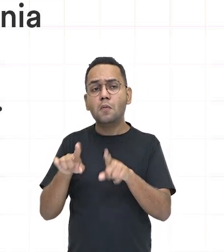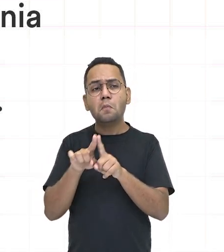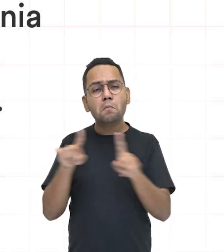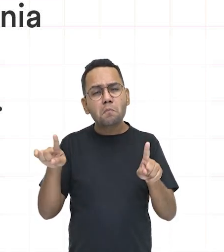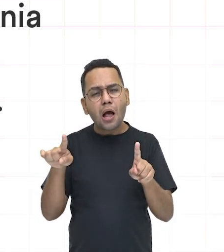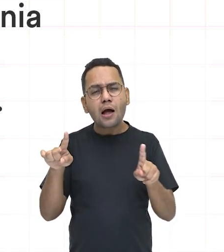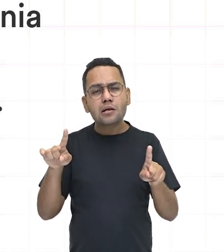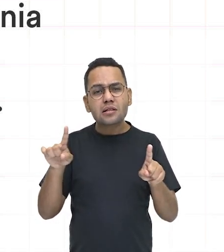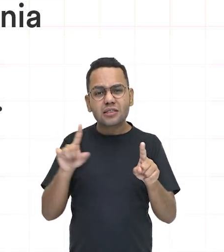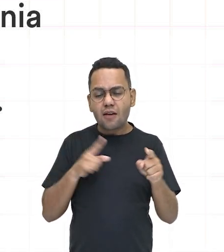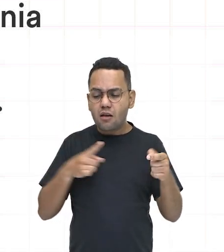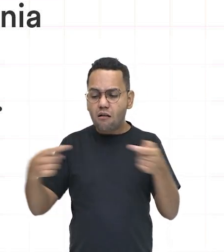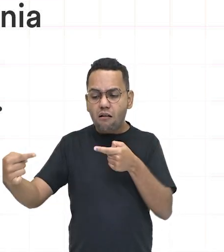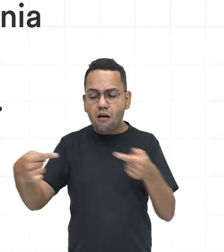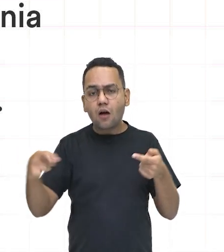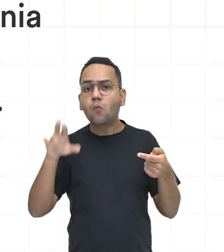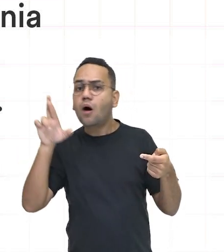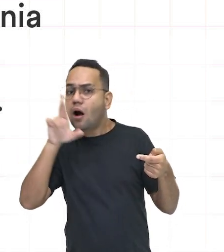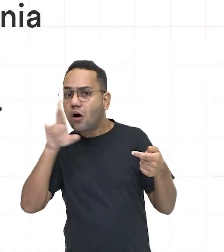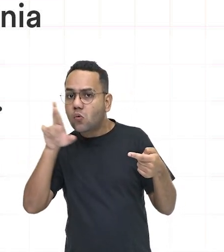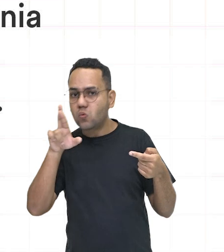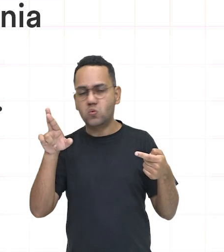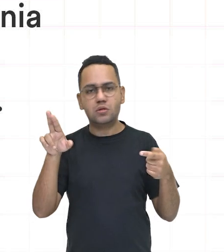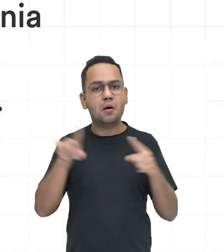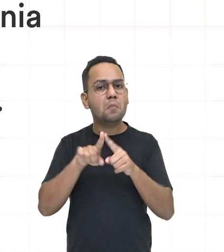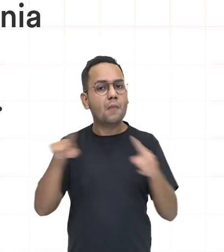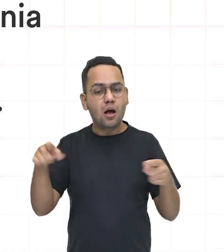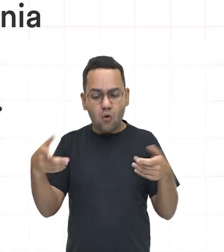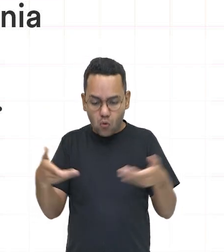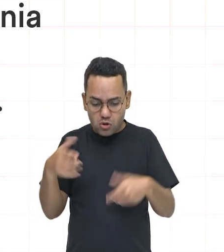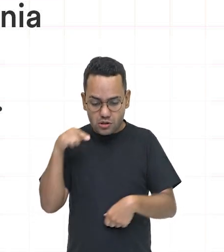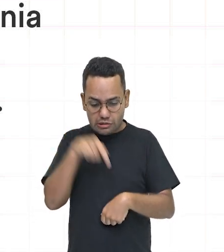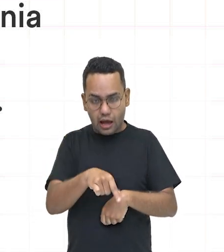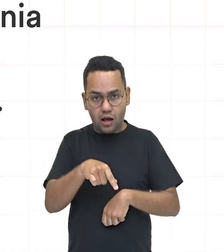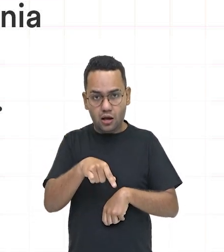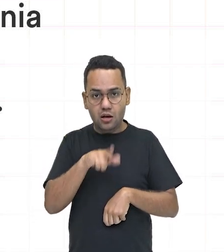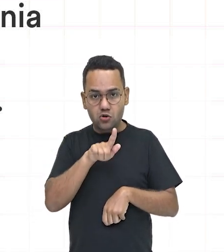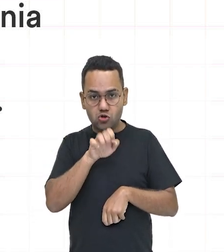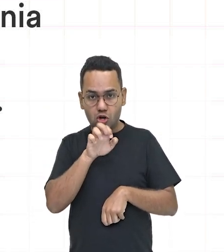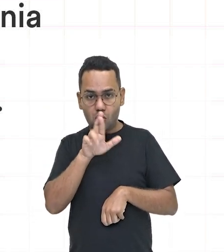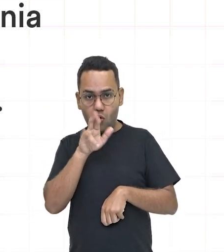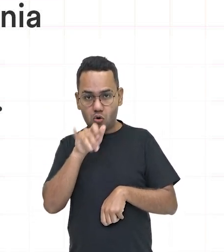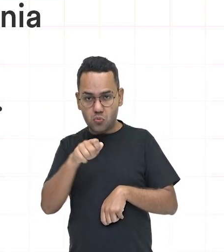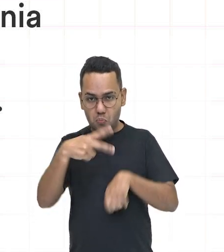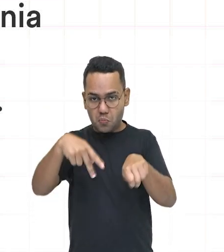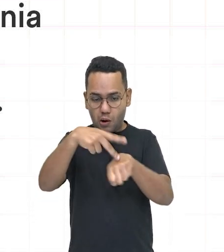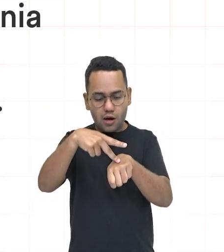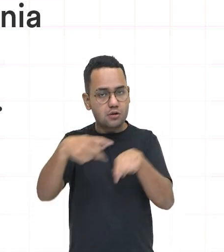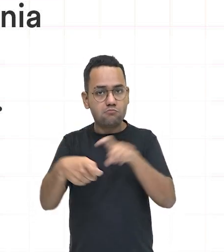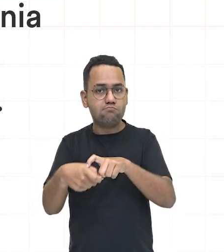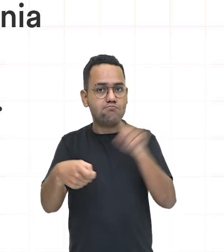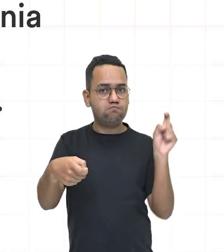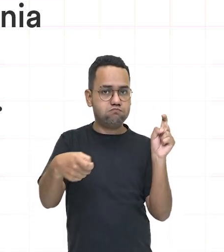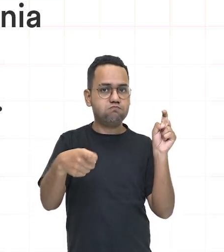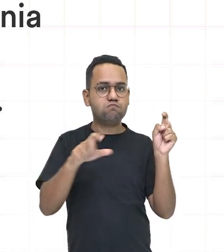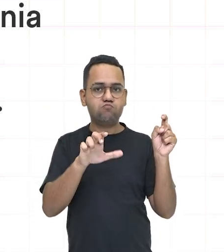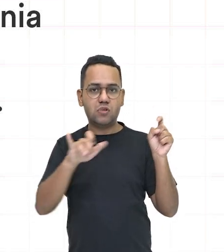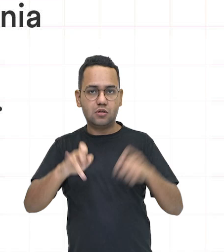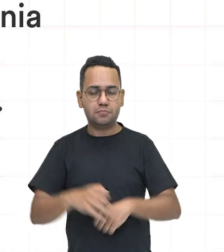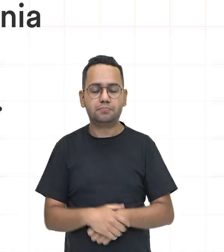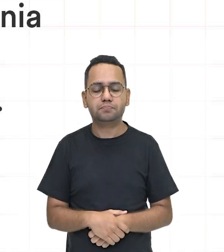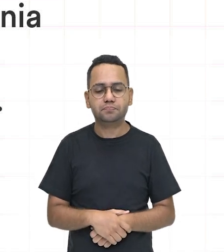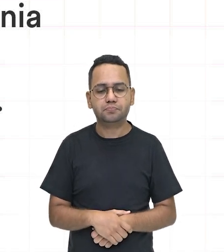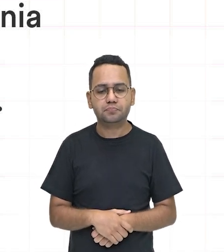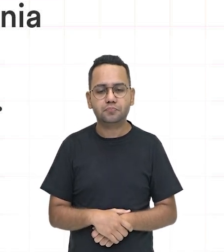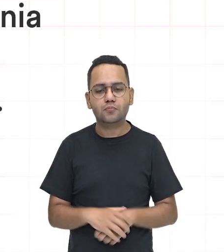atualmente, a Geórgia também não faz mais parte da SEI. Chegou a fazer com essa dissolução da União Soviética, porém,